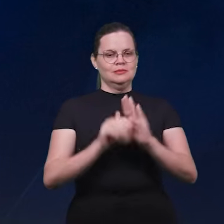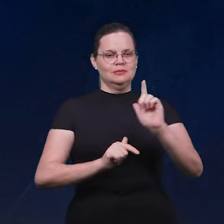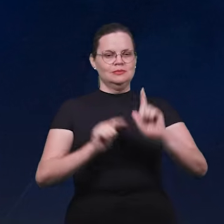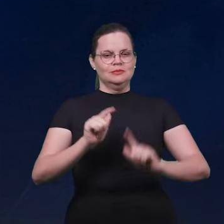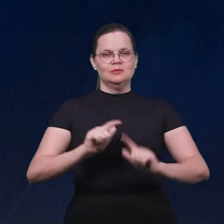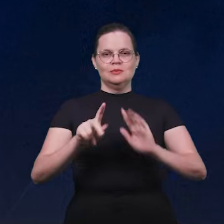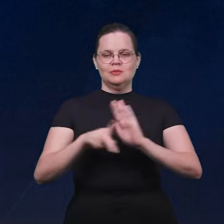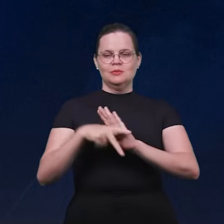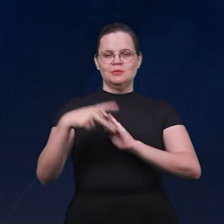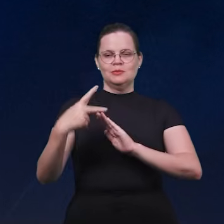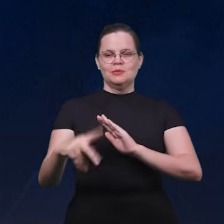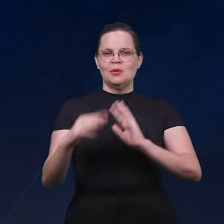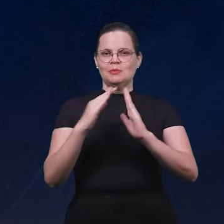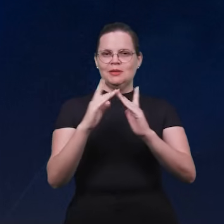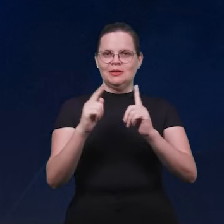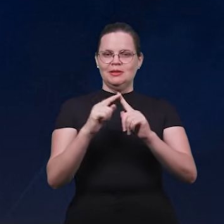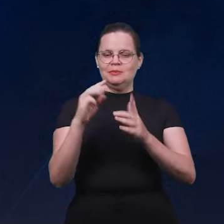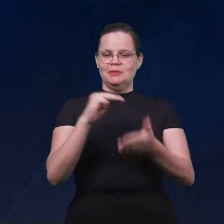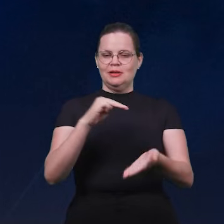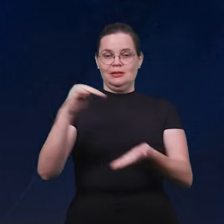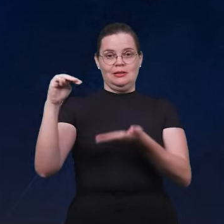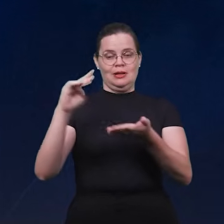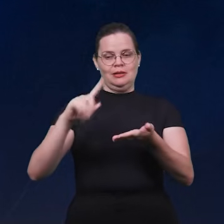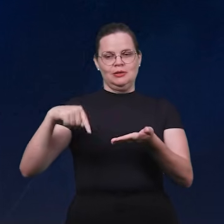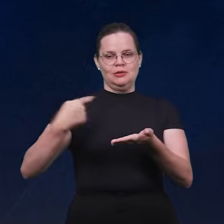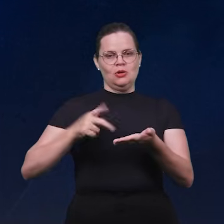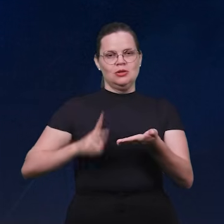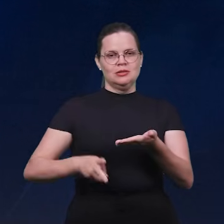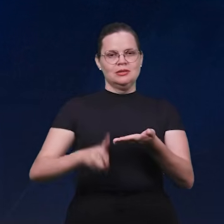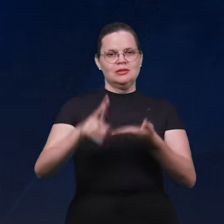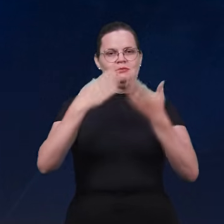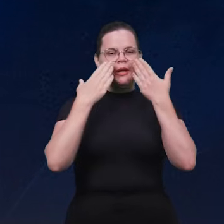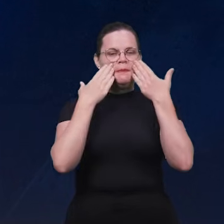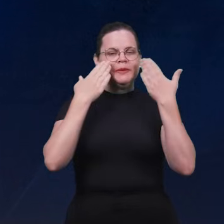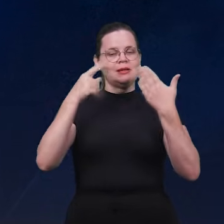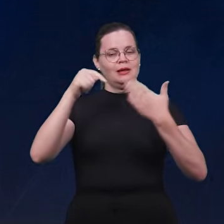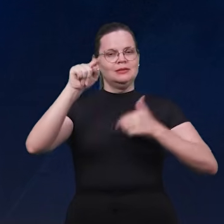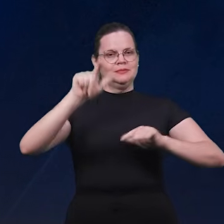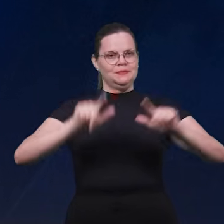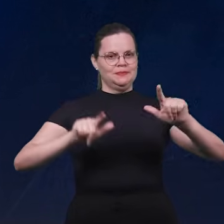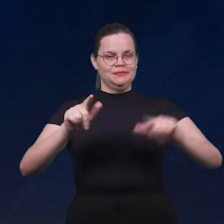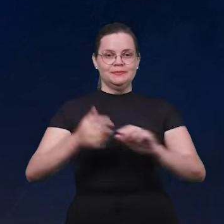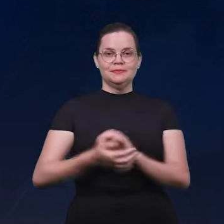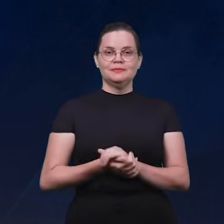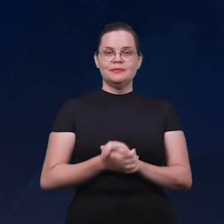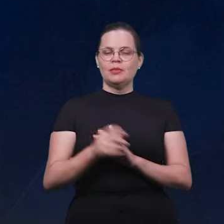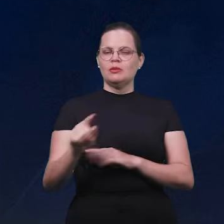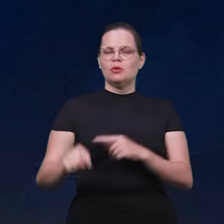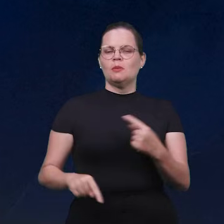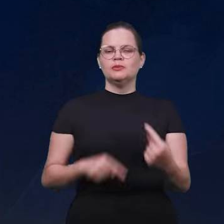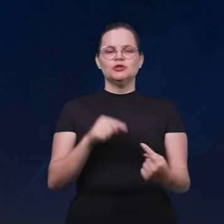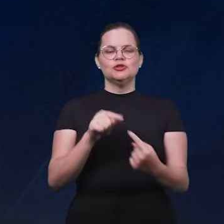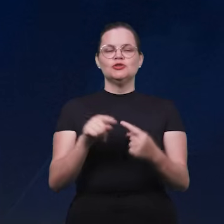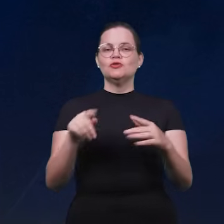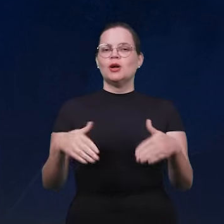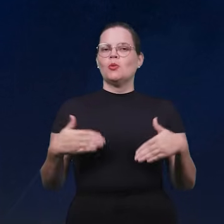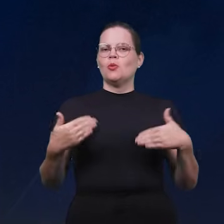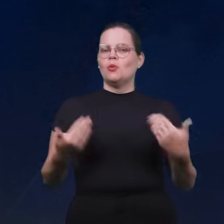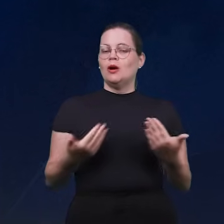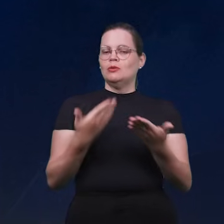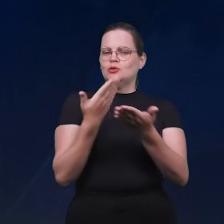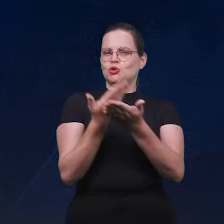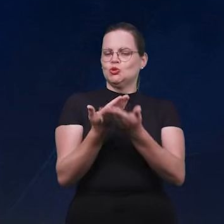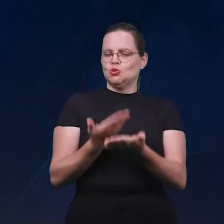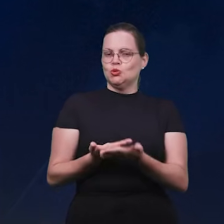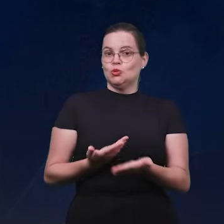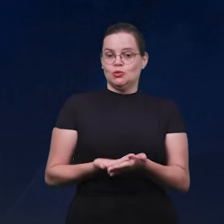que sempre apresentamos por meio deste canal. Este programa tem como objetivo transmitir estudos